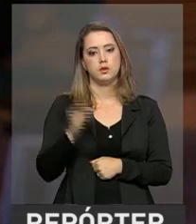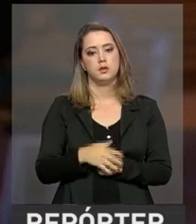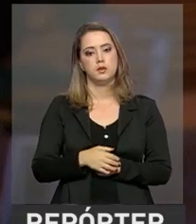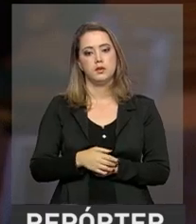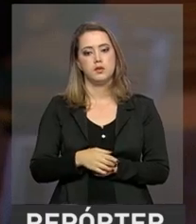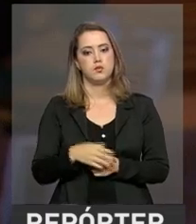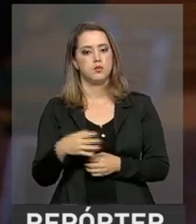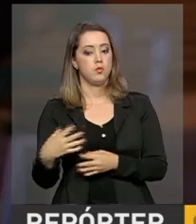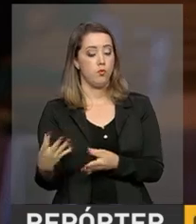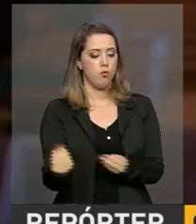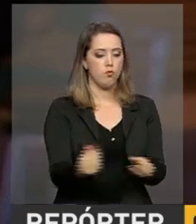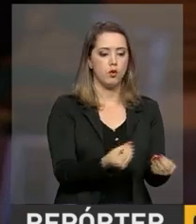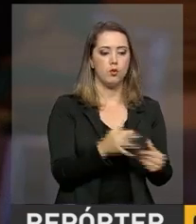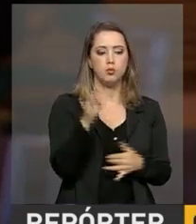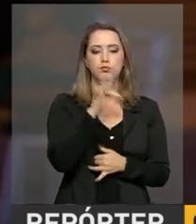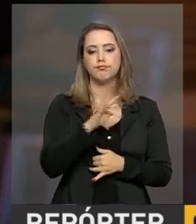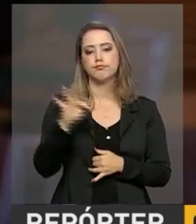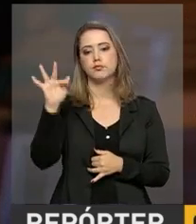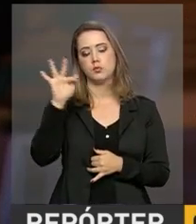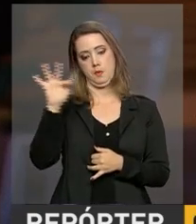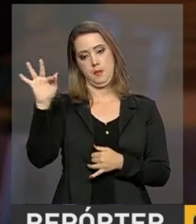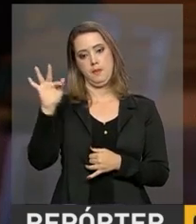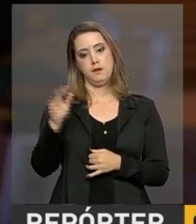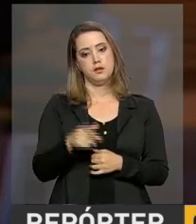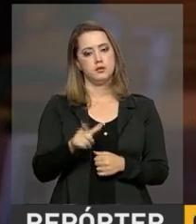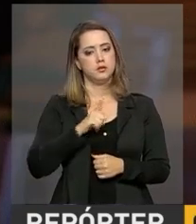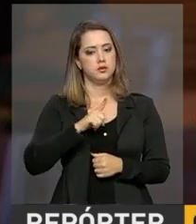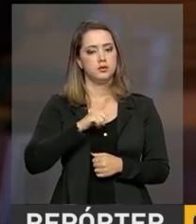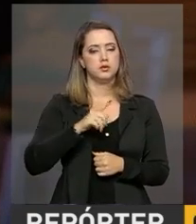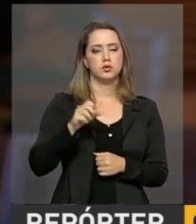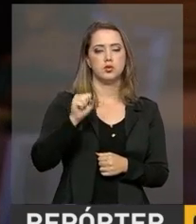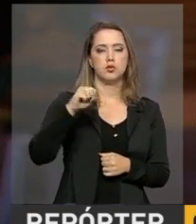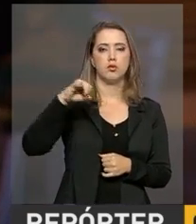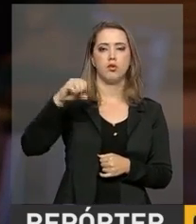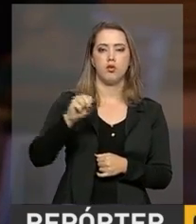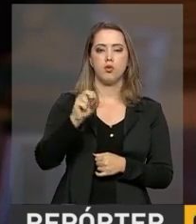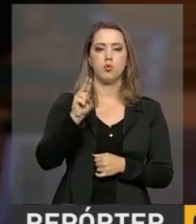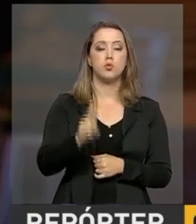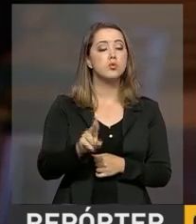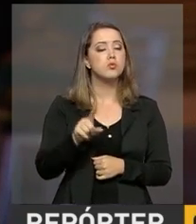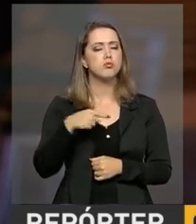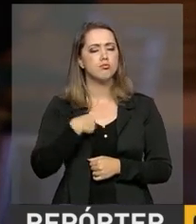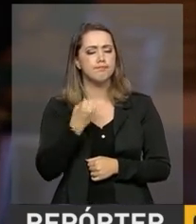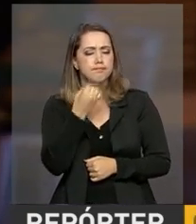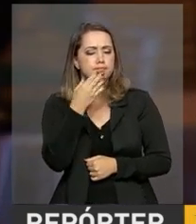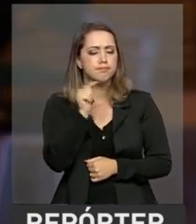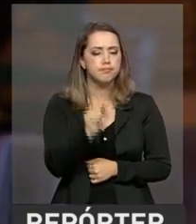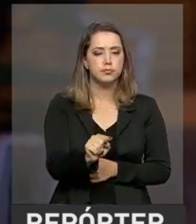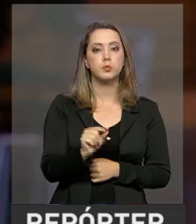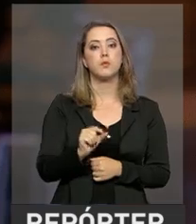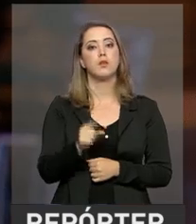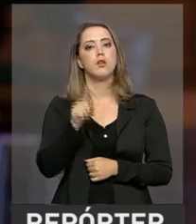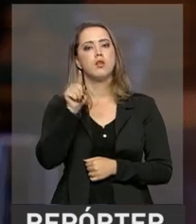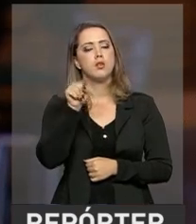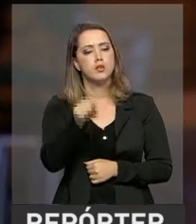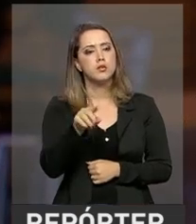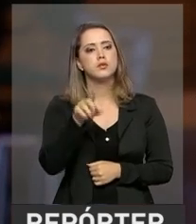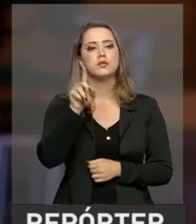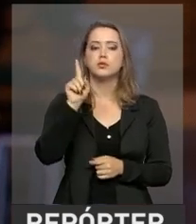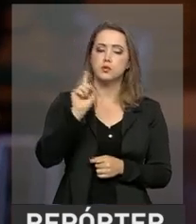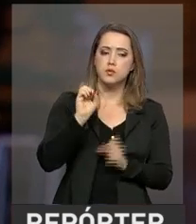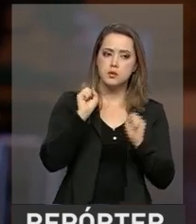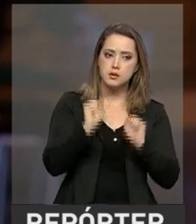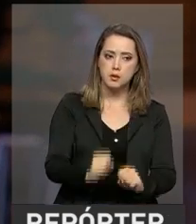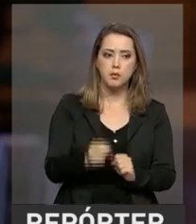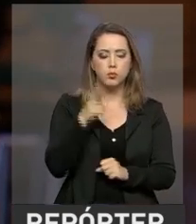interesse. Muitas universidades boas, federais e estaduais entram no SISU. Então, assim, eu acho que é muito bom por isso. Você, sem se deslocar de casa,